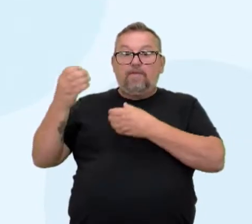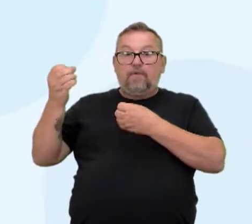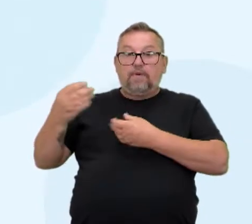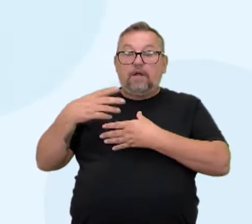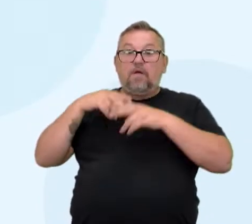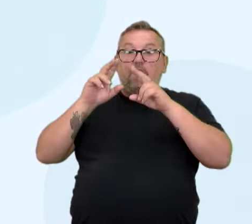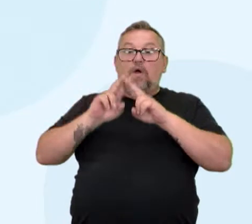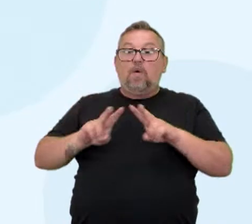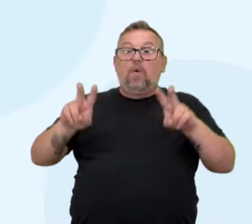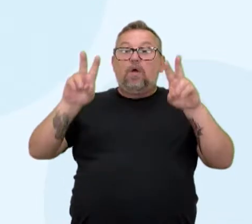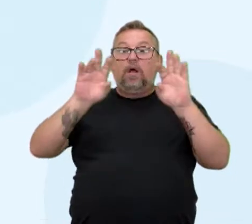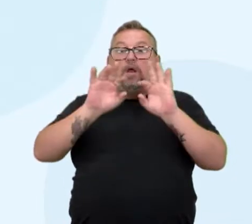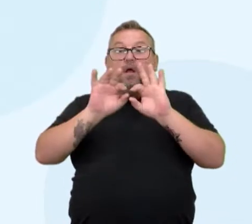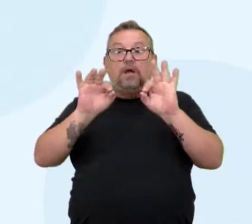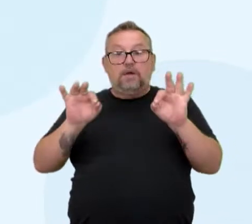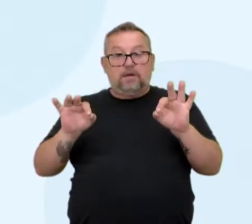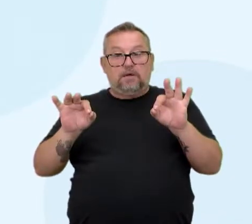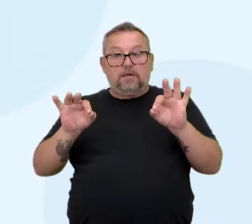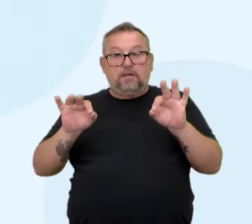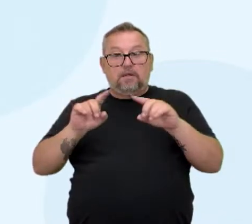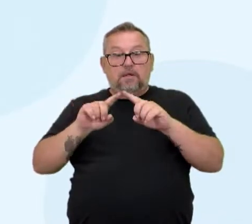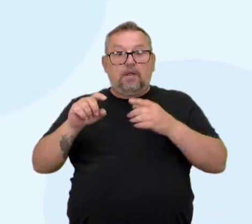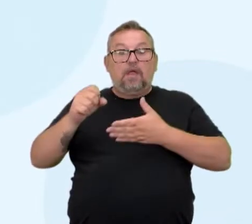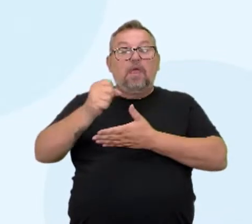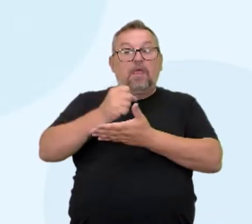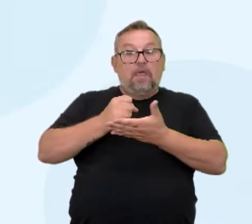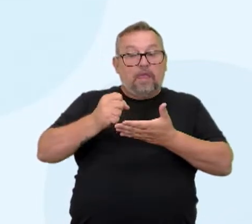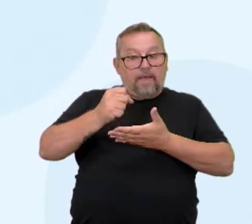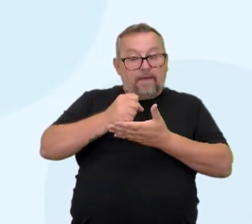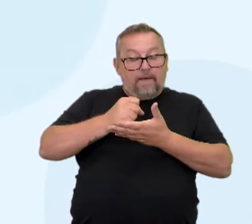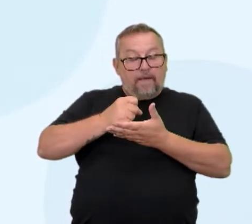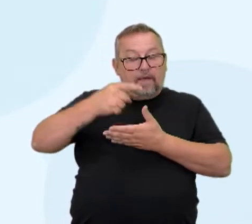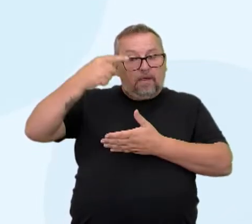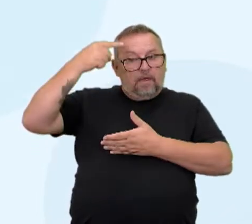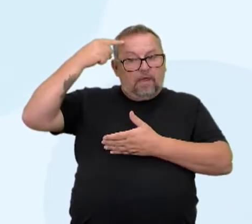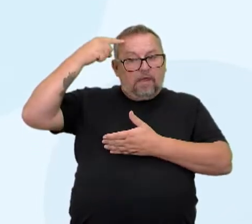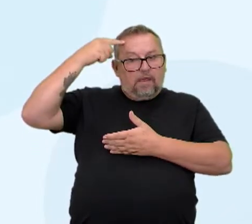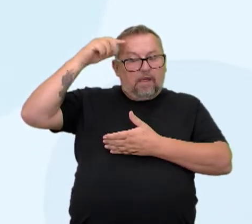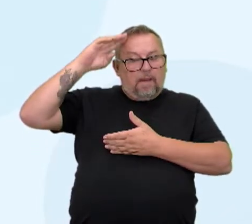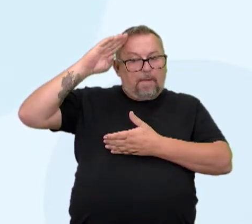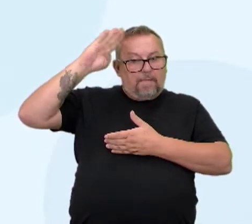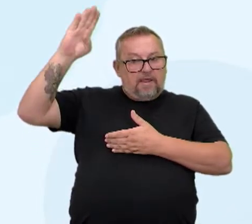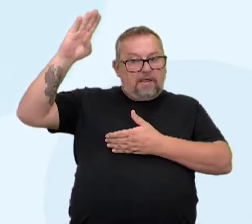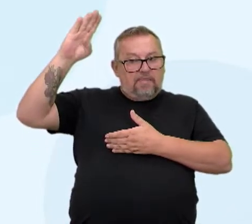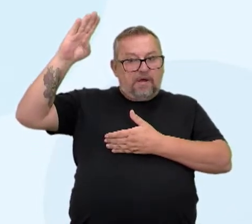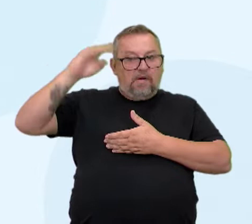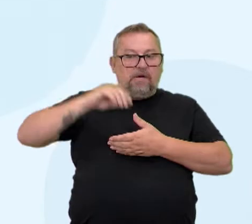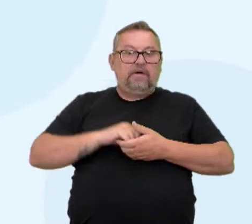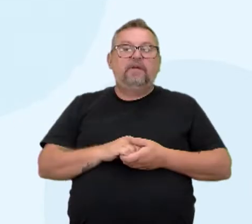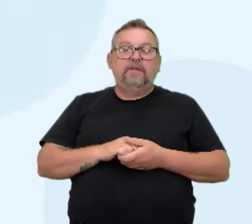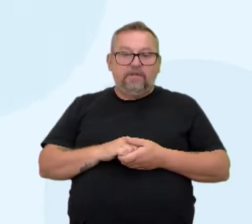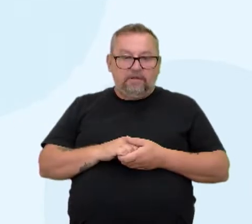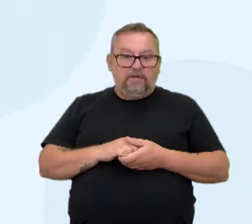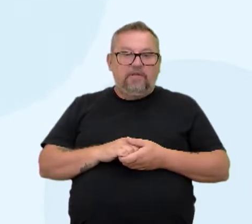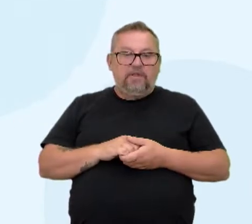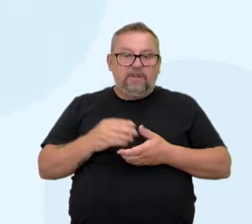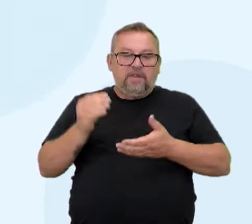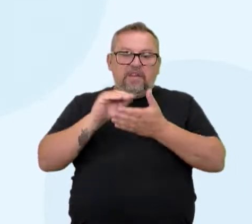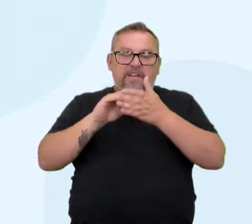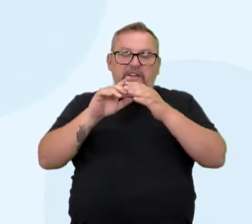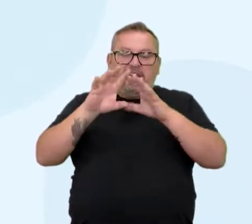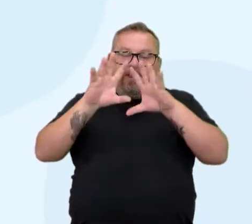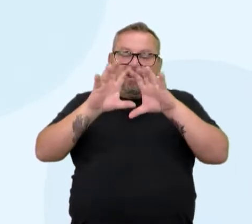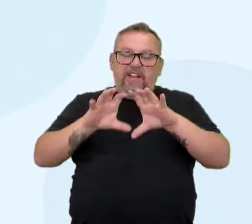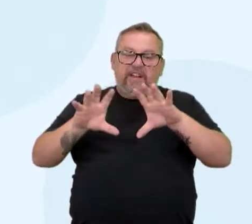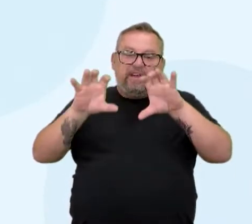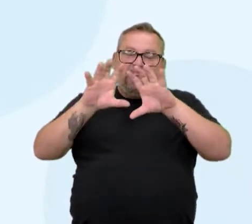forma visual e simplificada, tomando como base uma ideia central. Coloquei essa nuvem aqui, ó,